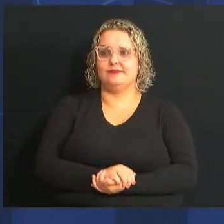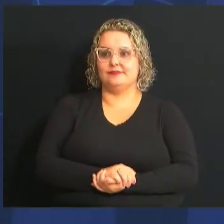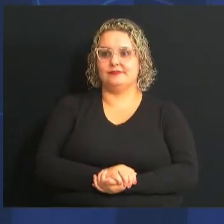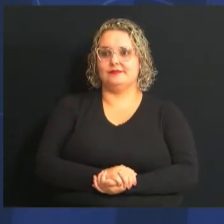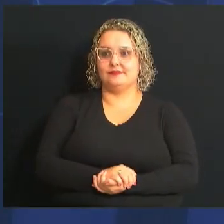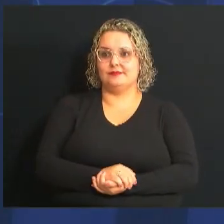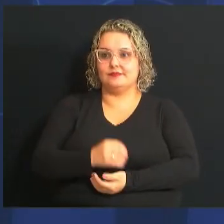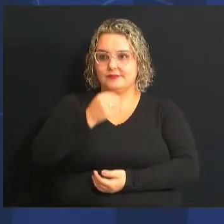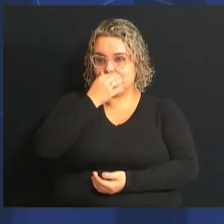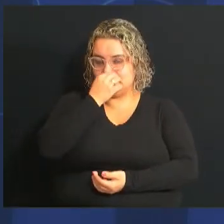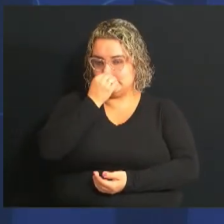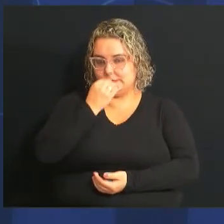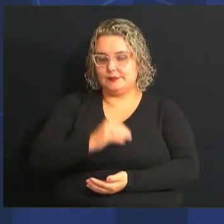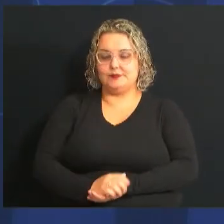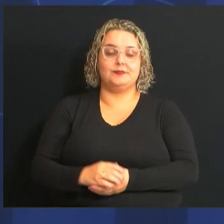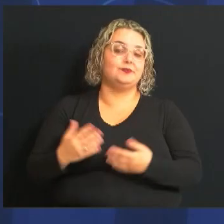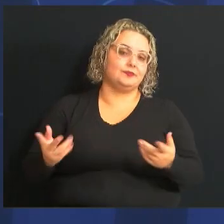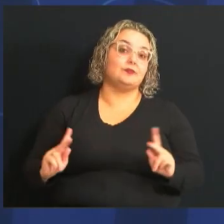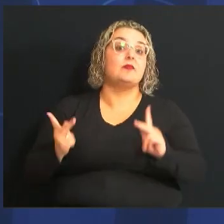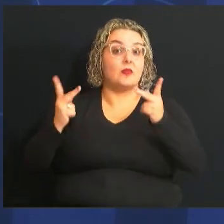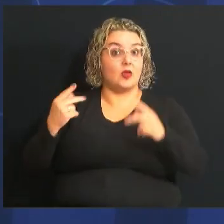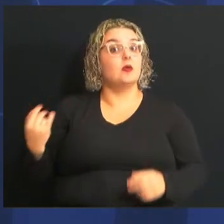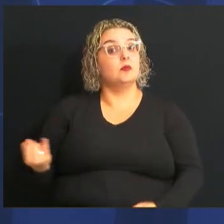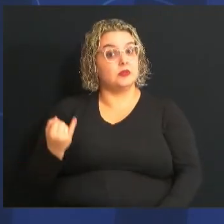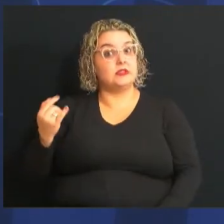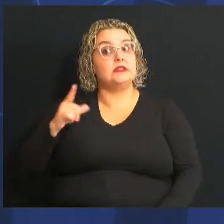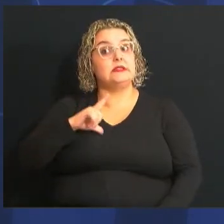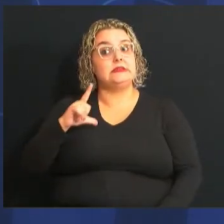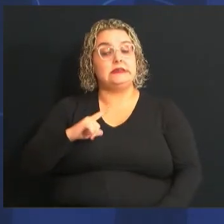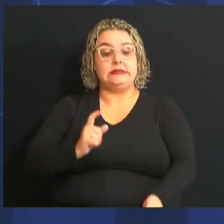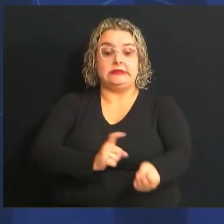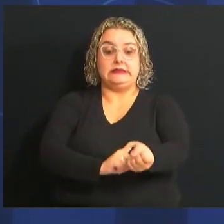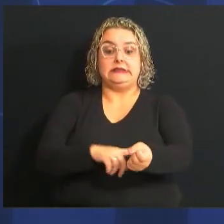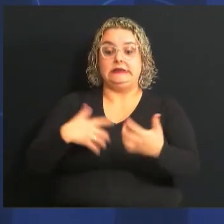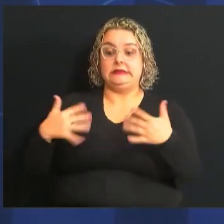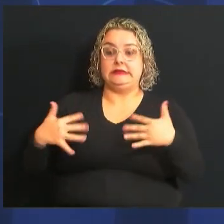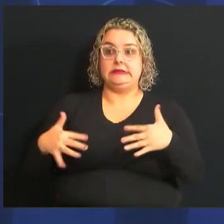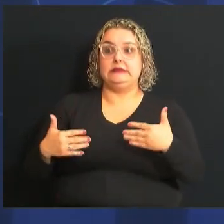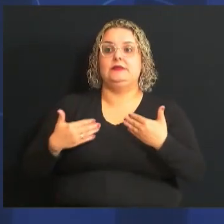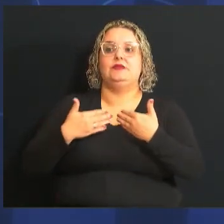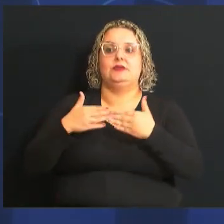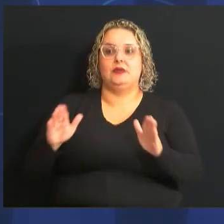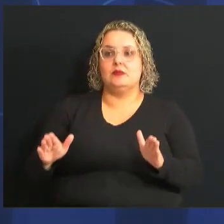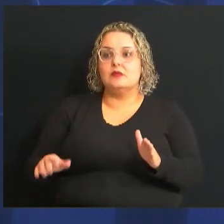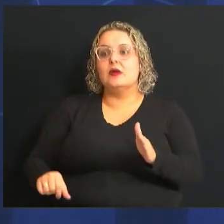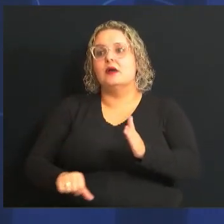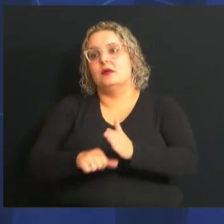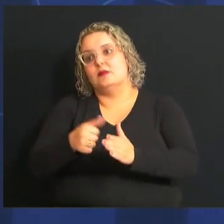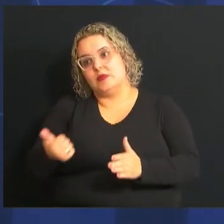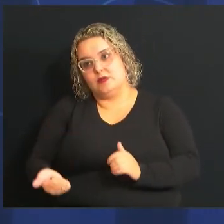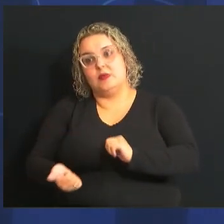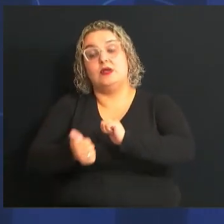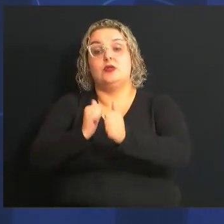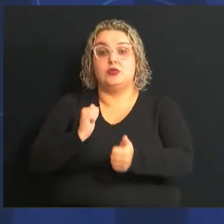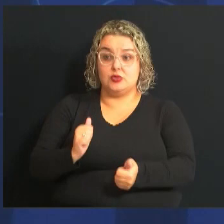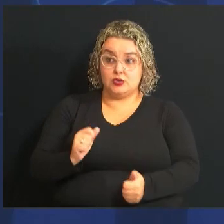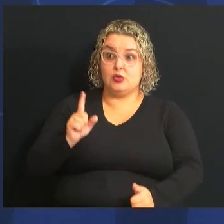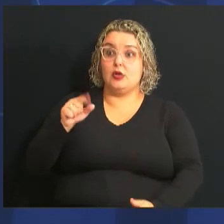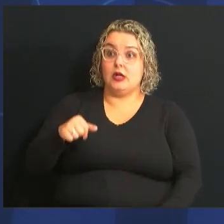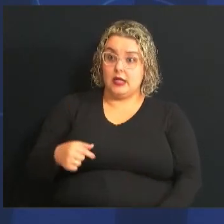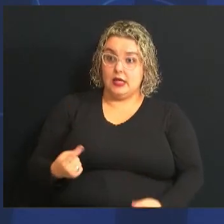Bom, vitória é importante, né? Sempre tem aquele nervosismo de estreia, de primeira rodada. É uma